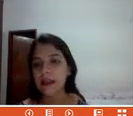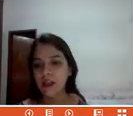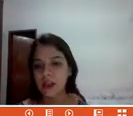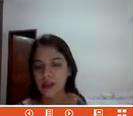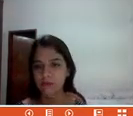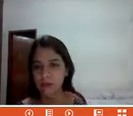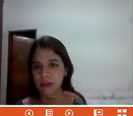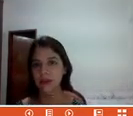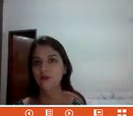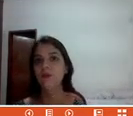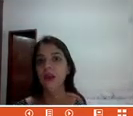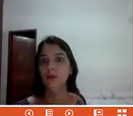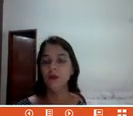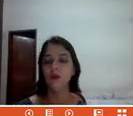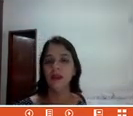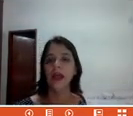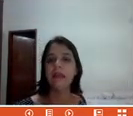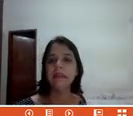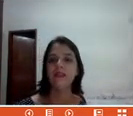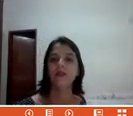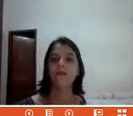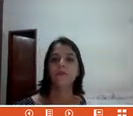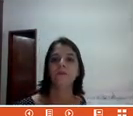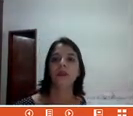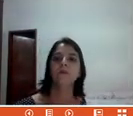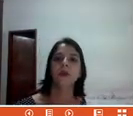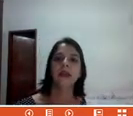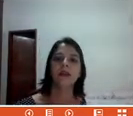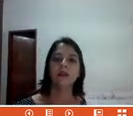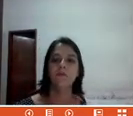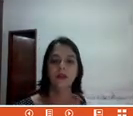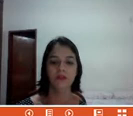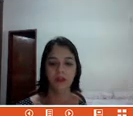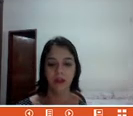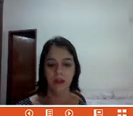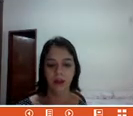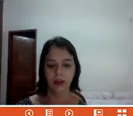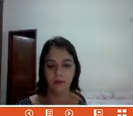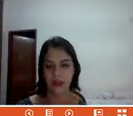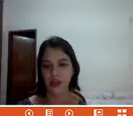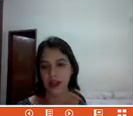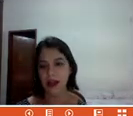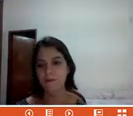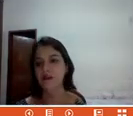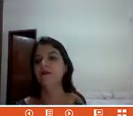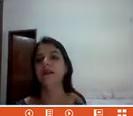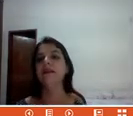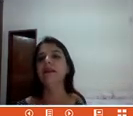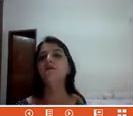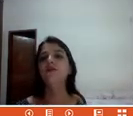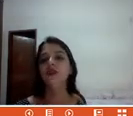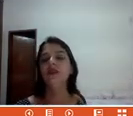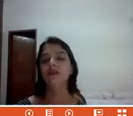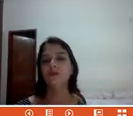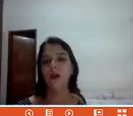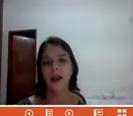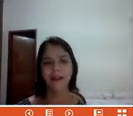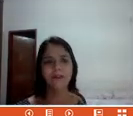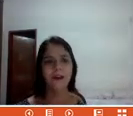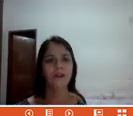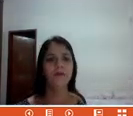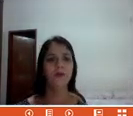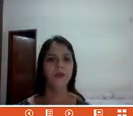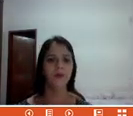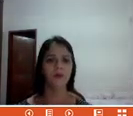ter a legenda, que seria o mínimo, né, exigido. Porém, nós sabemos que para chegar à perfeição disso,